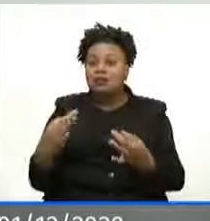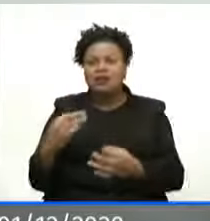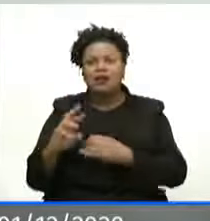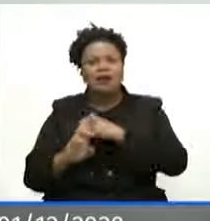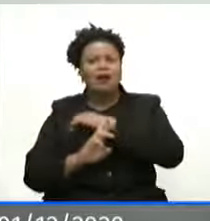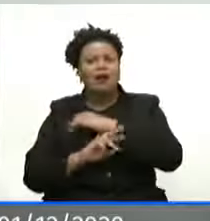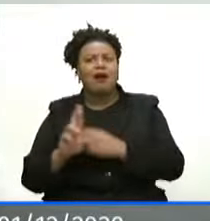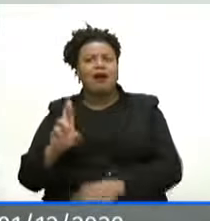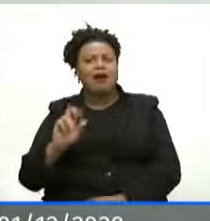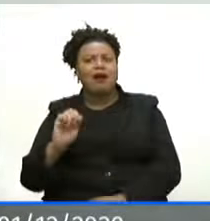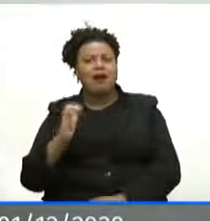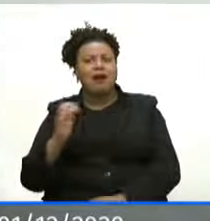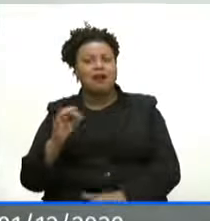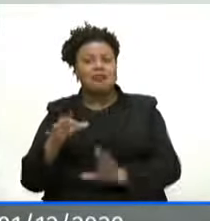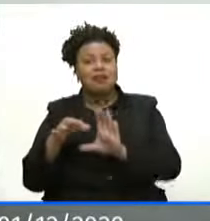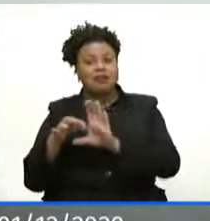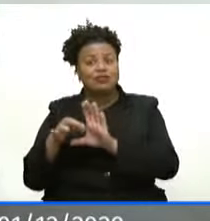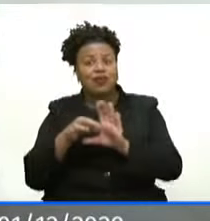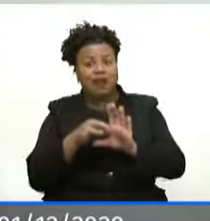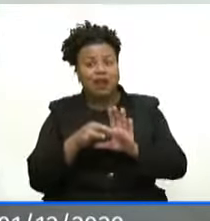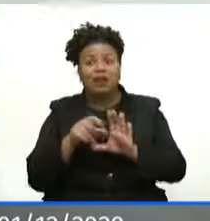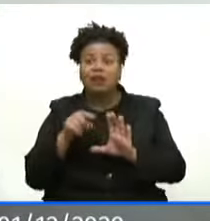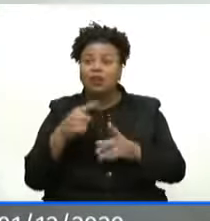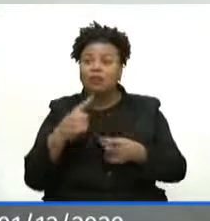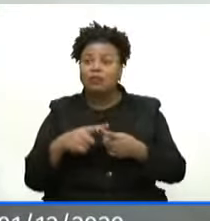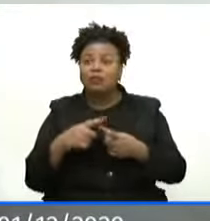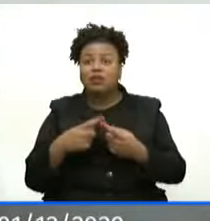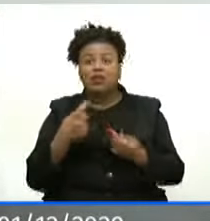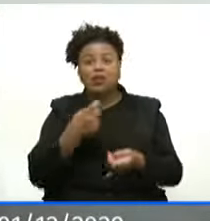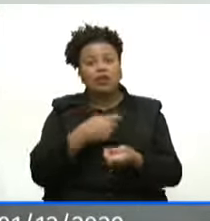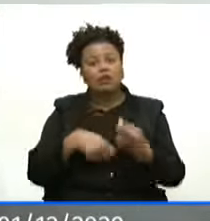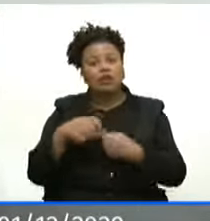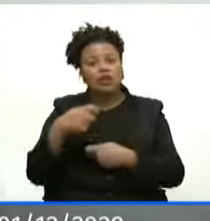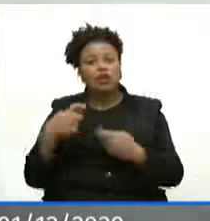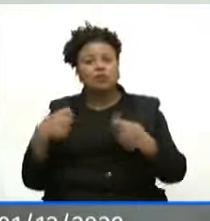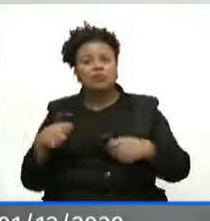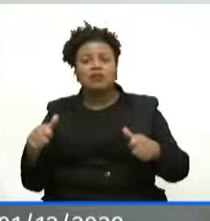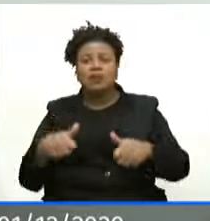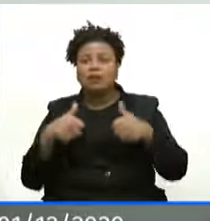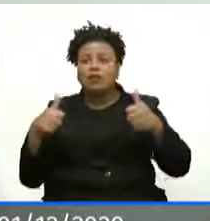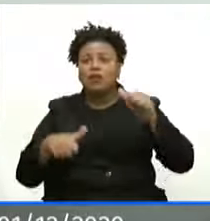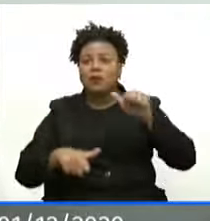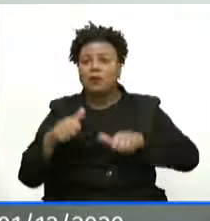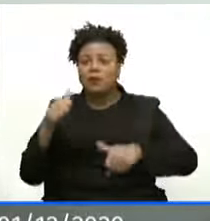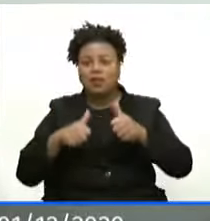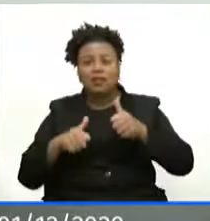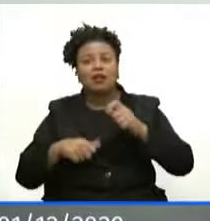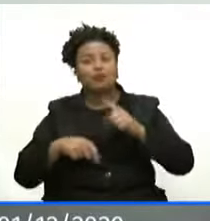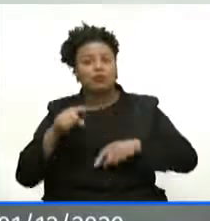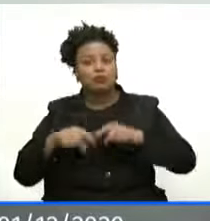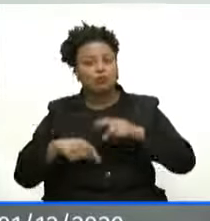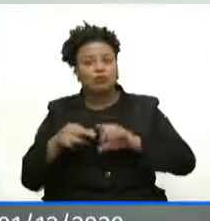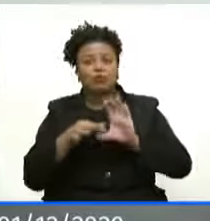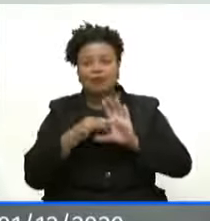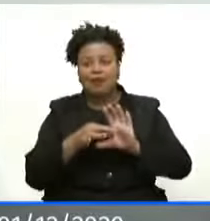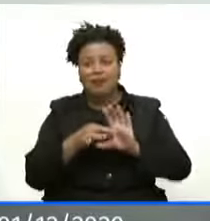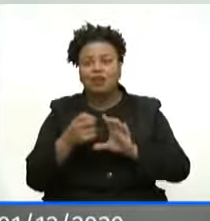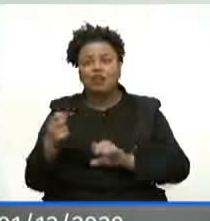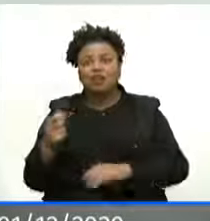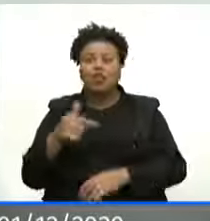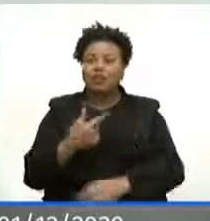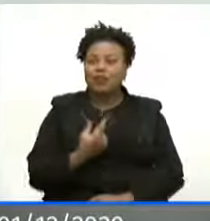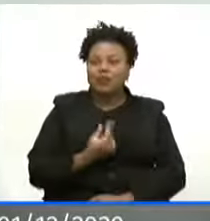de carne, uma vez que o volume de negócio dependia muito mais da melhoria da qualidade do produto ofertado do que dos